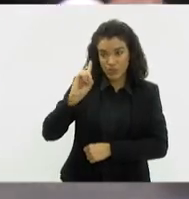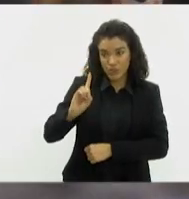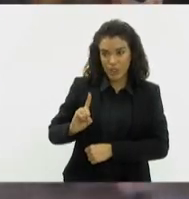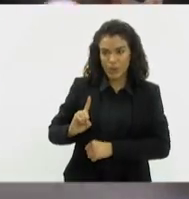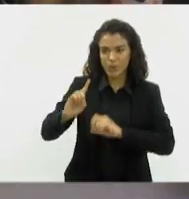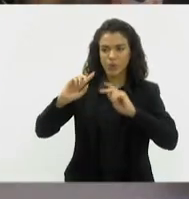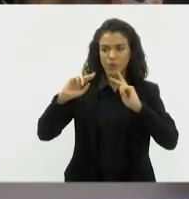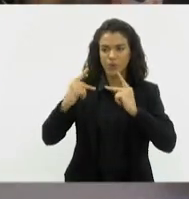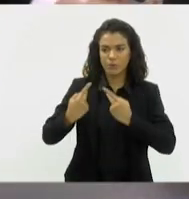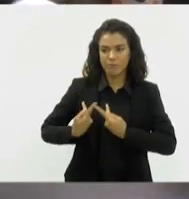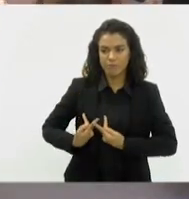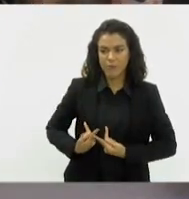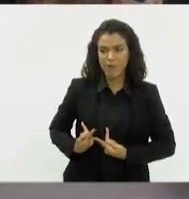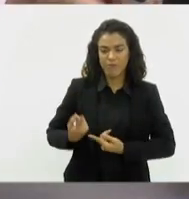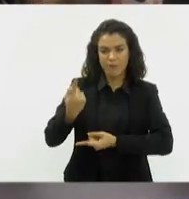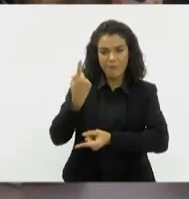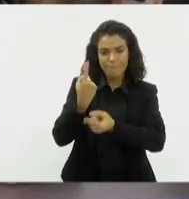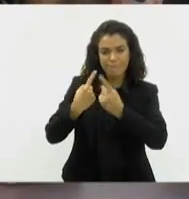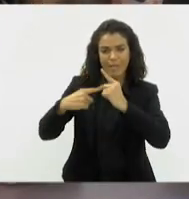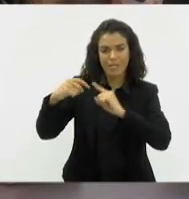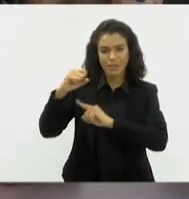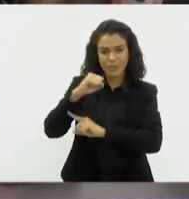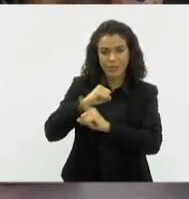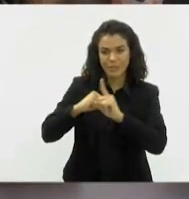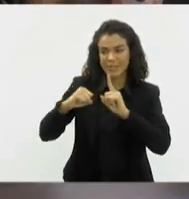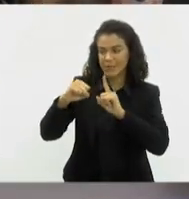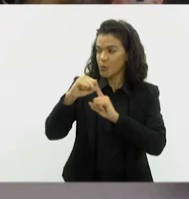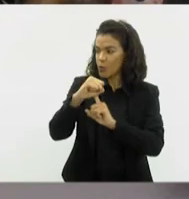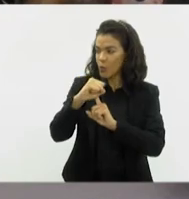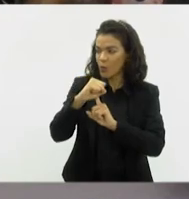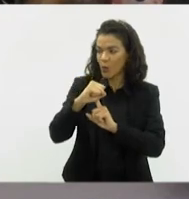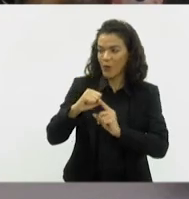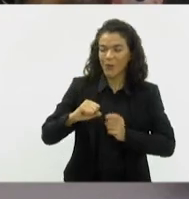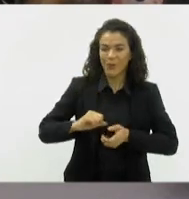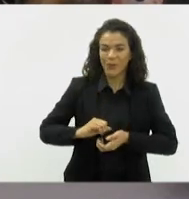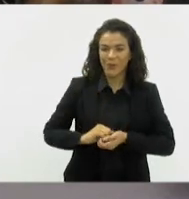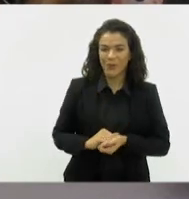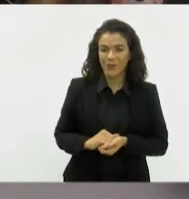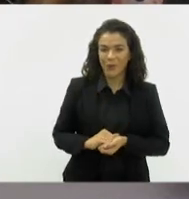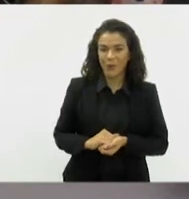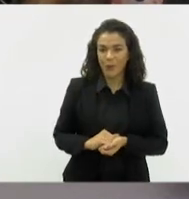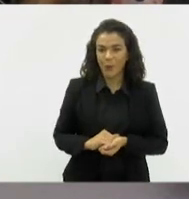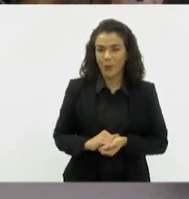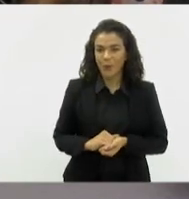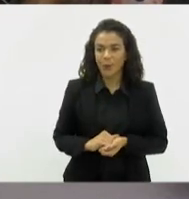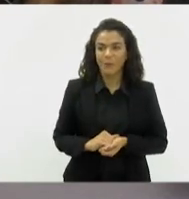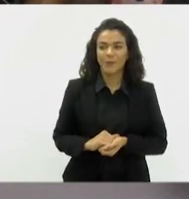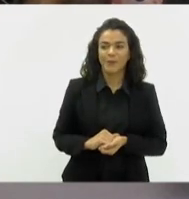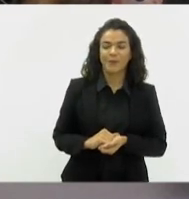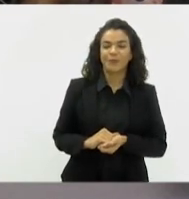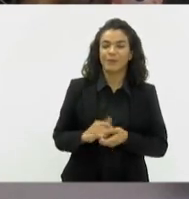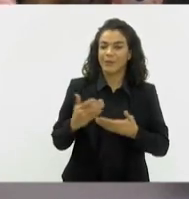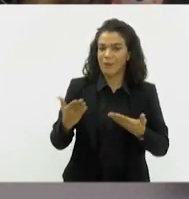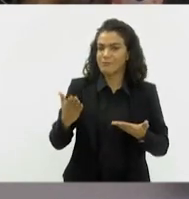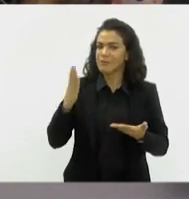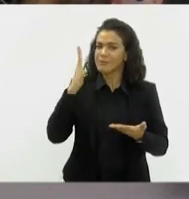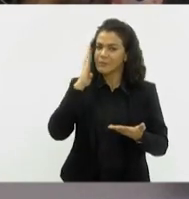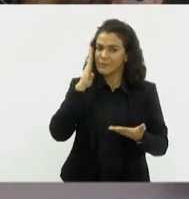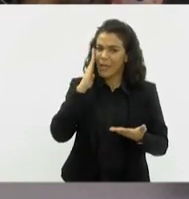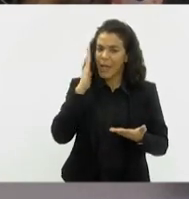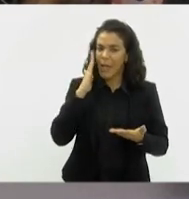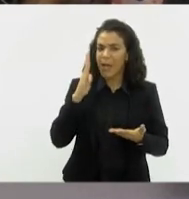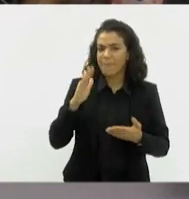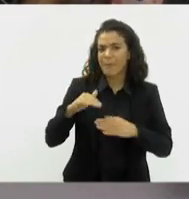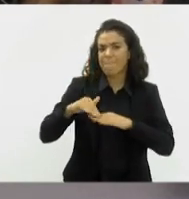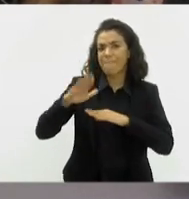vida, né, da ressocialização, tudo mais. E a gente está dizendo para o senhor que... O senhor sabe, mais do que qualquer um